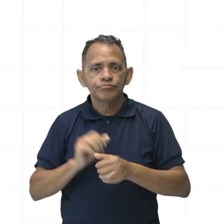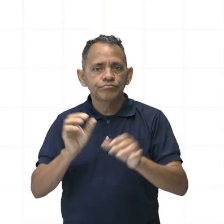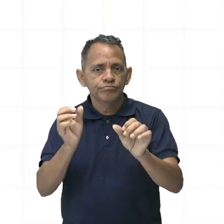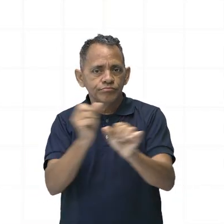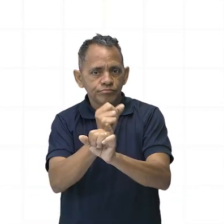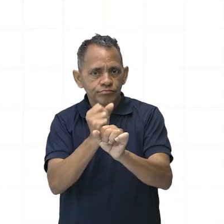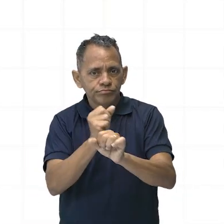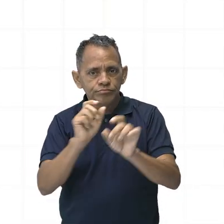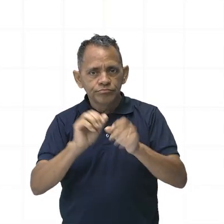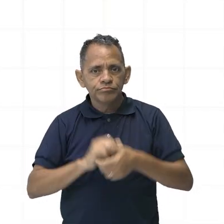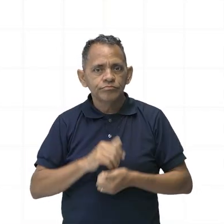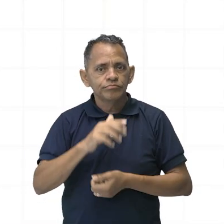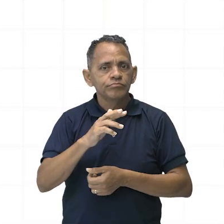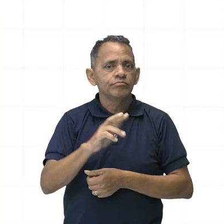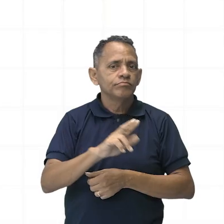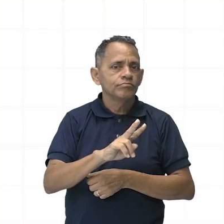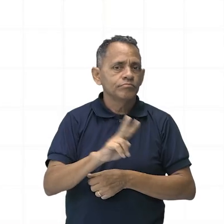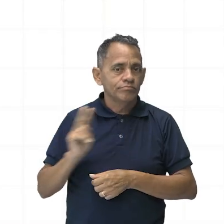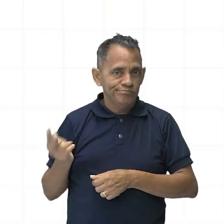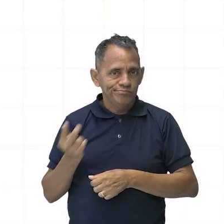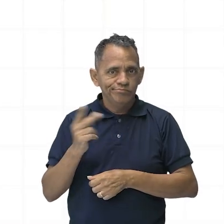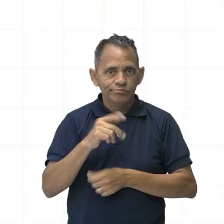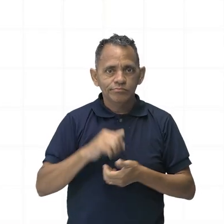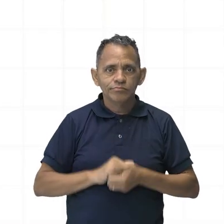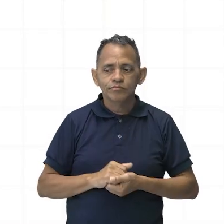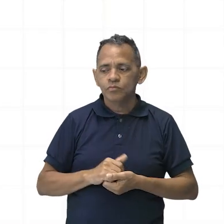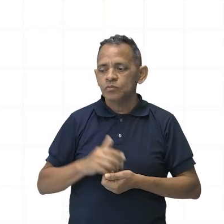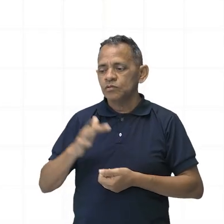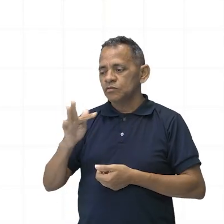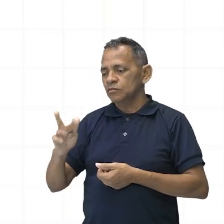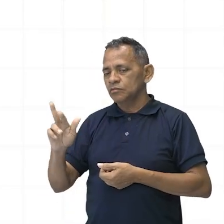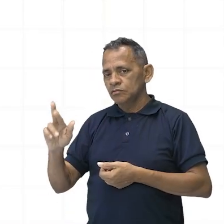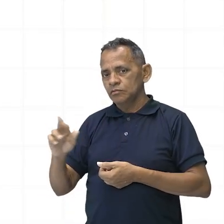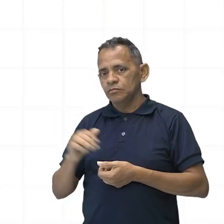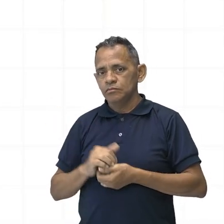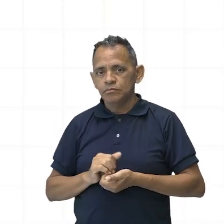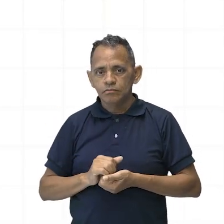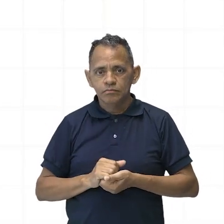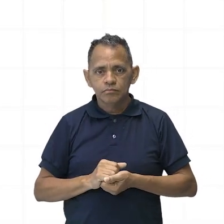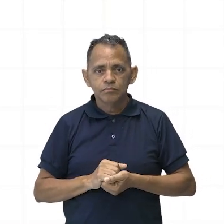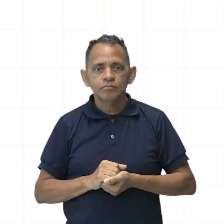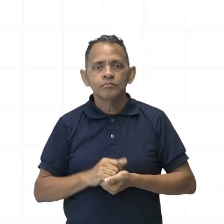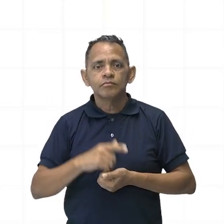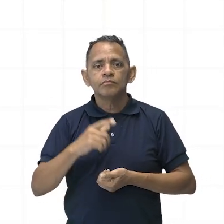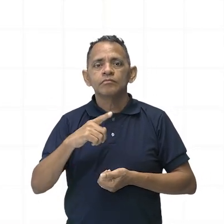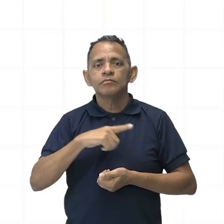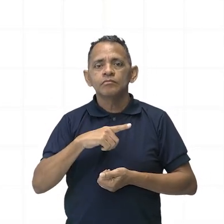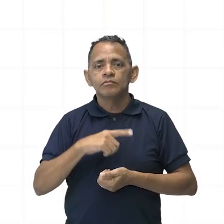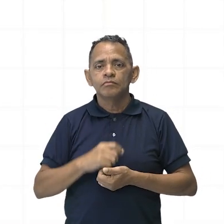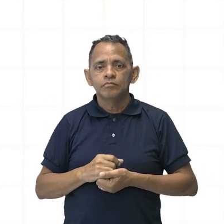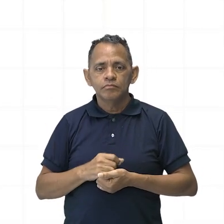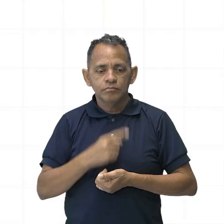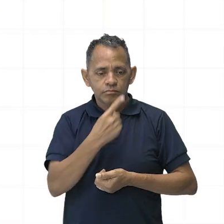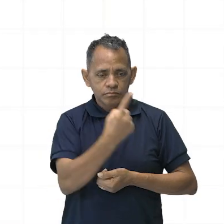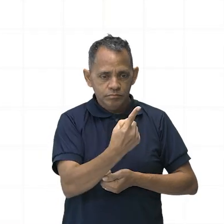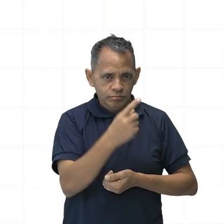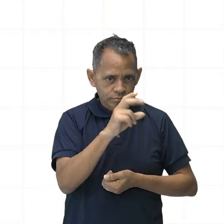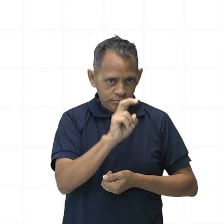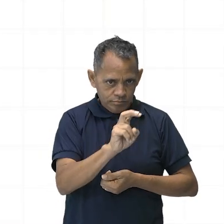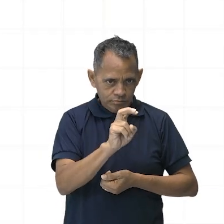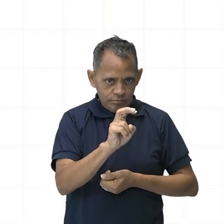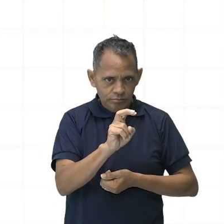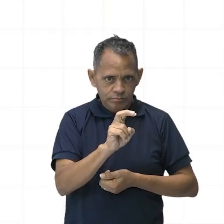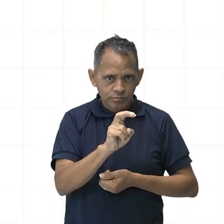também trabalhar com a frequência relativa. Qual é a frequência relativa? A frequência relativa, eu vou ter que pegar